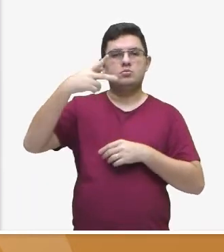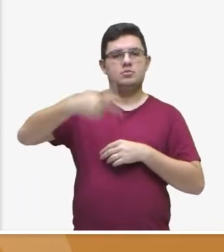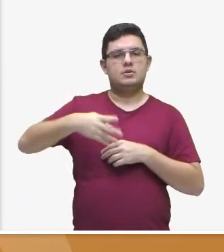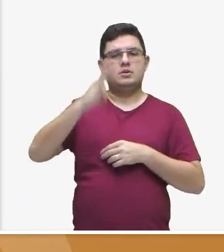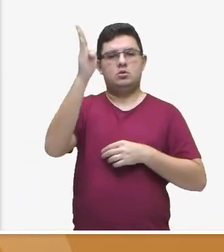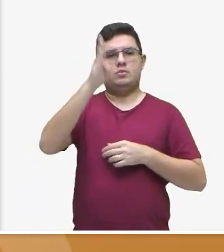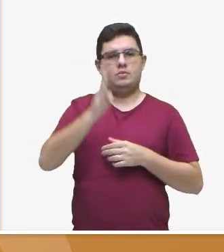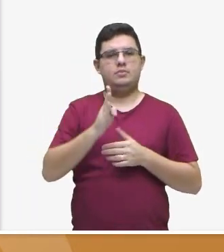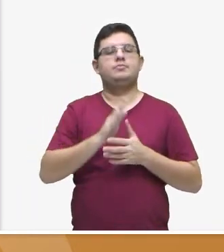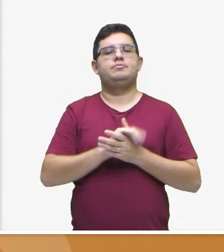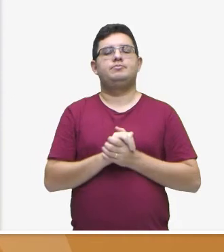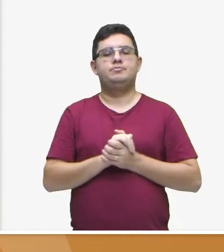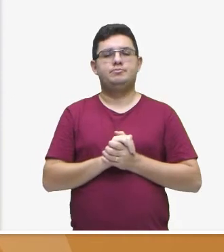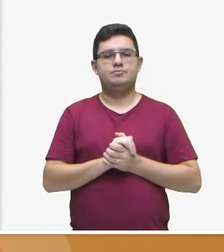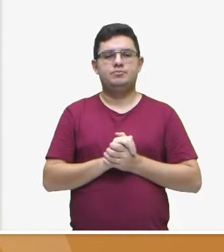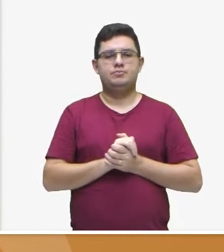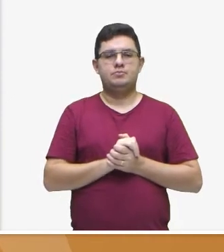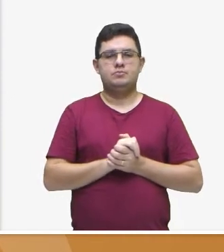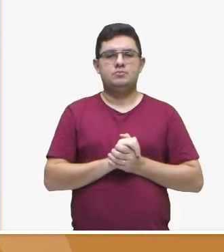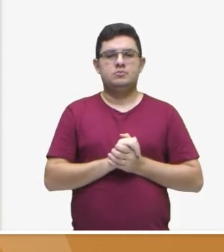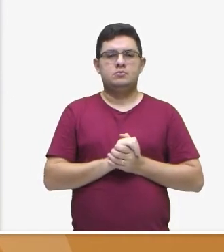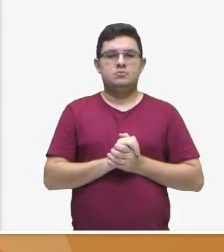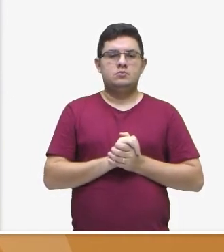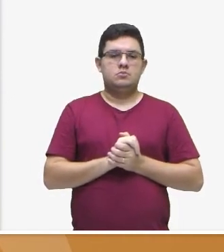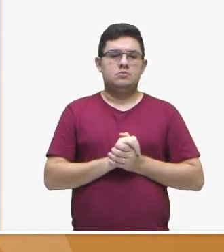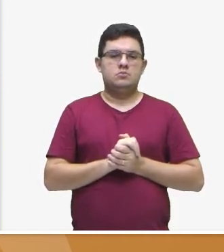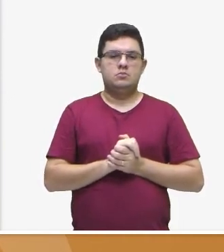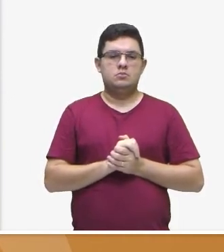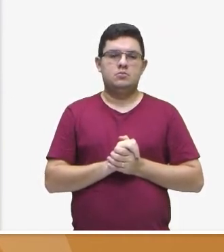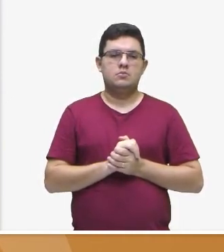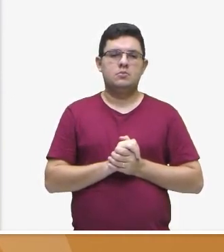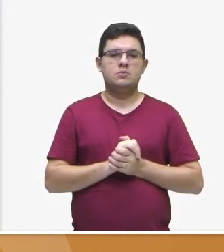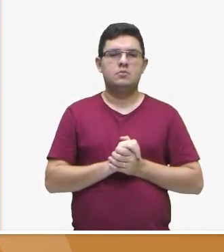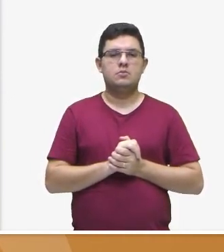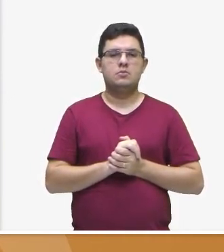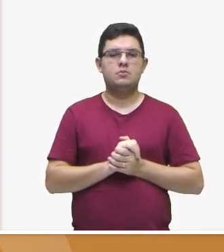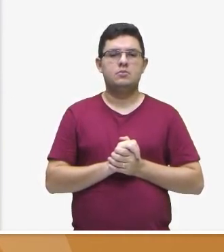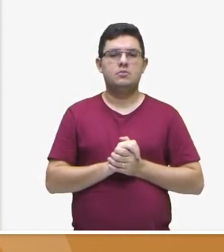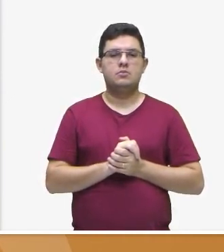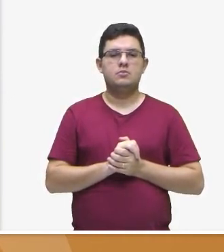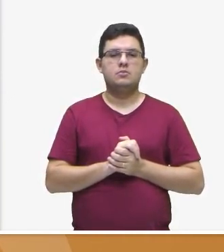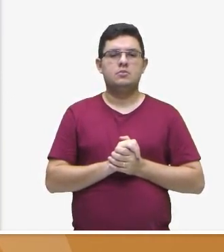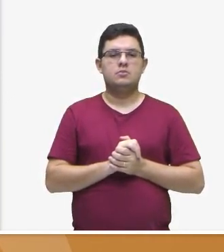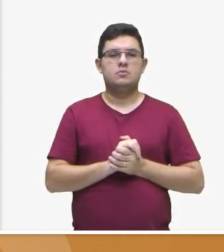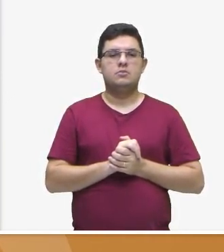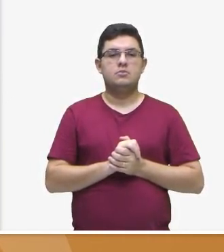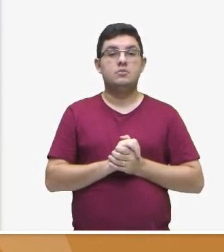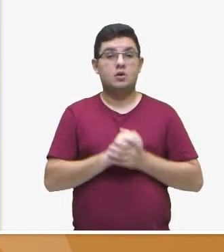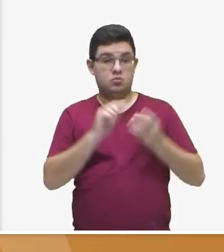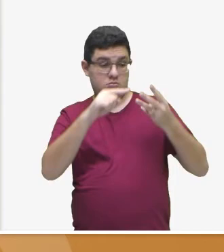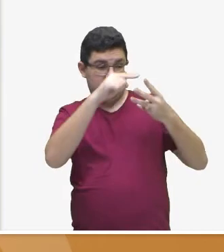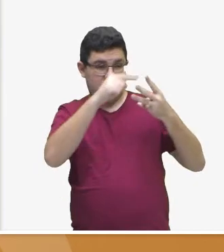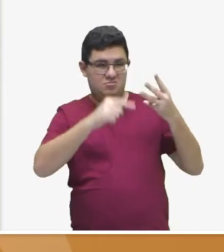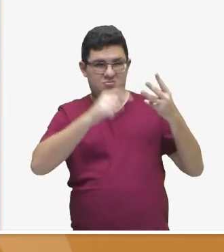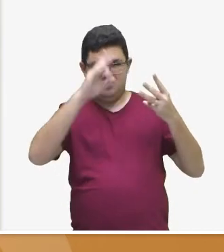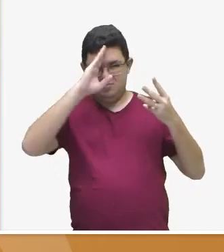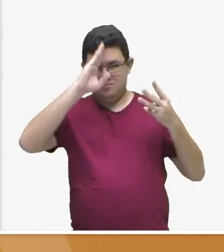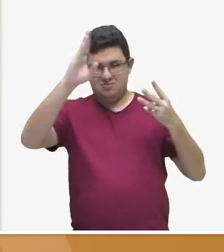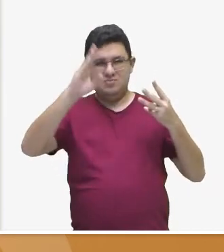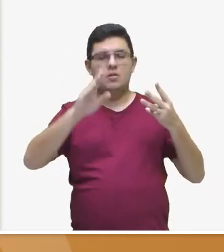juntamente com os portugueses, com os indígenas e os negros, né, formou então a nossa